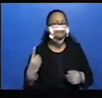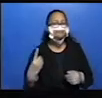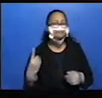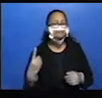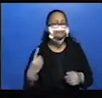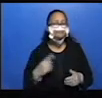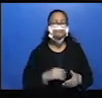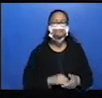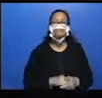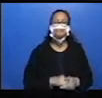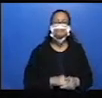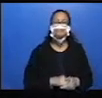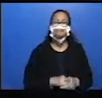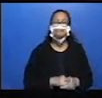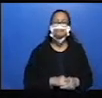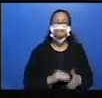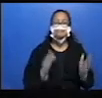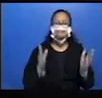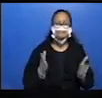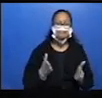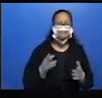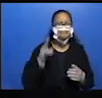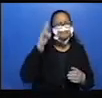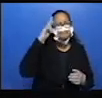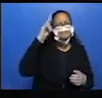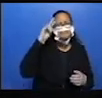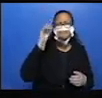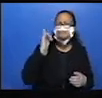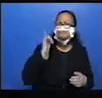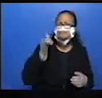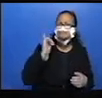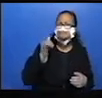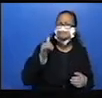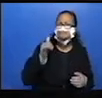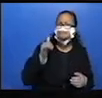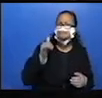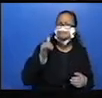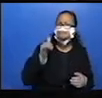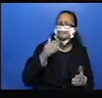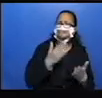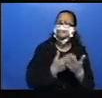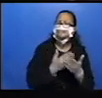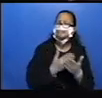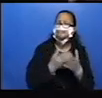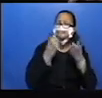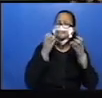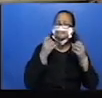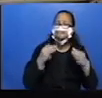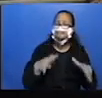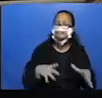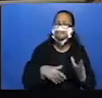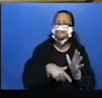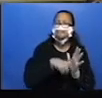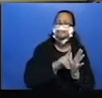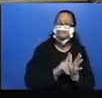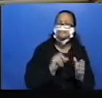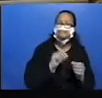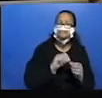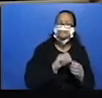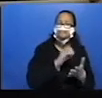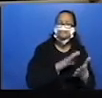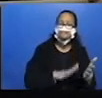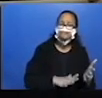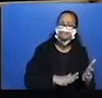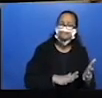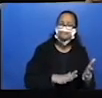Agora, lembra um pouquinho do narrador? Vamos estudar as explicações antes de fazer as atividades da página 13